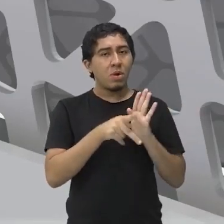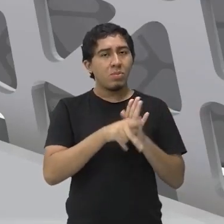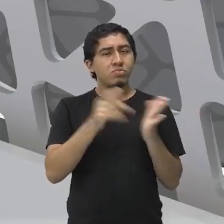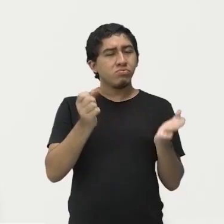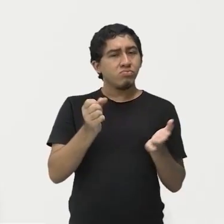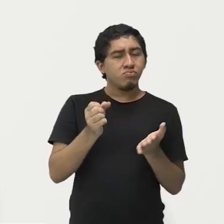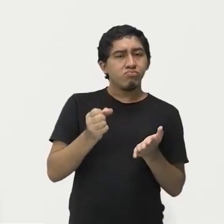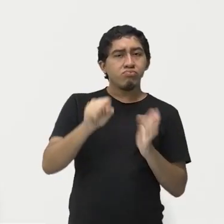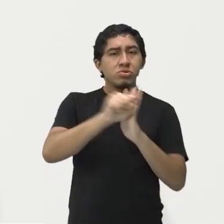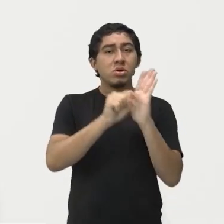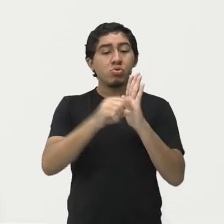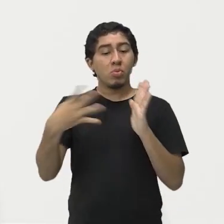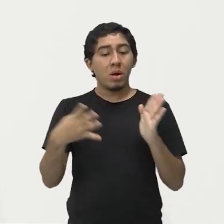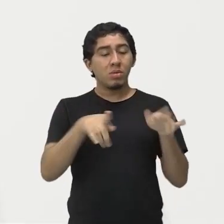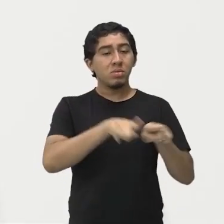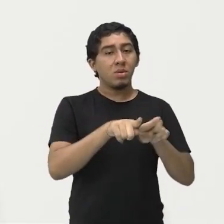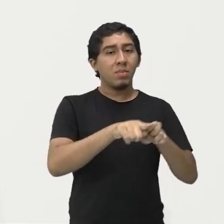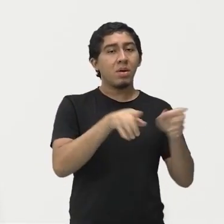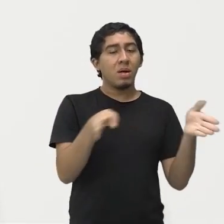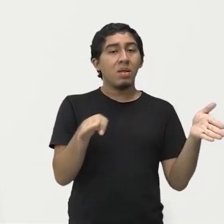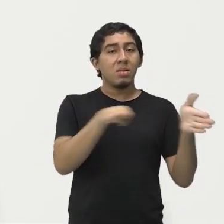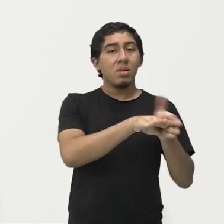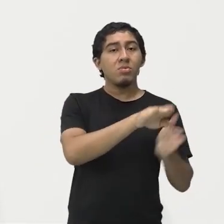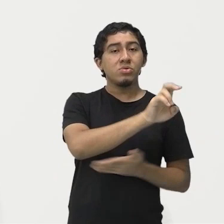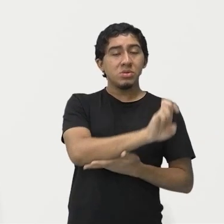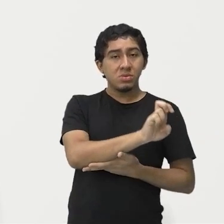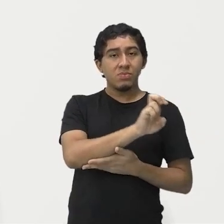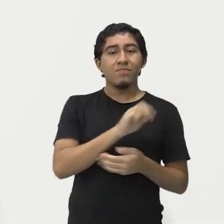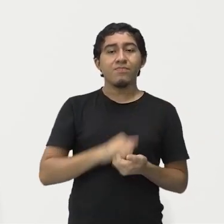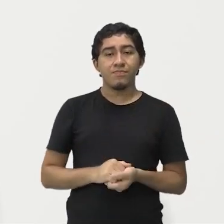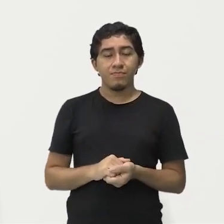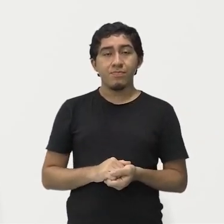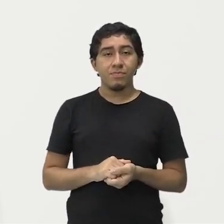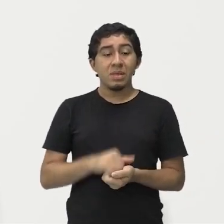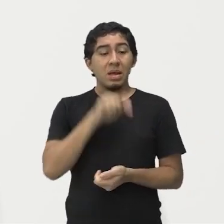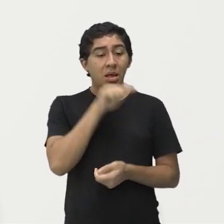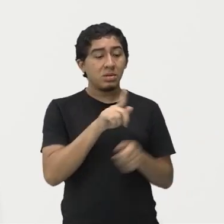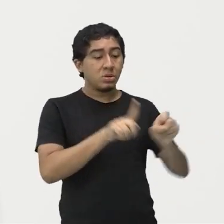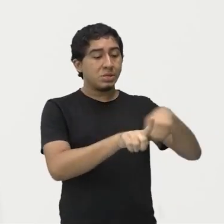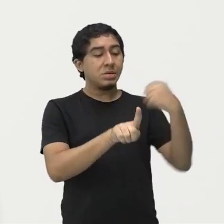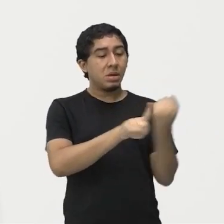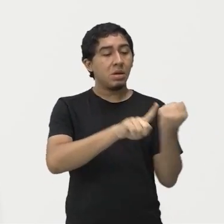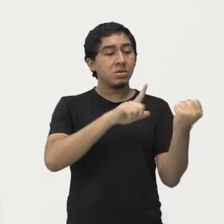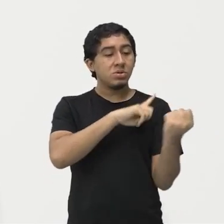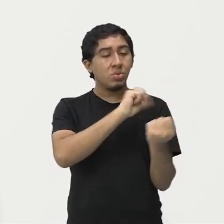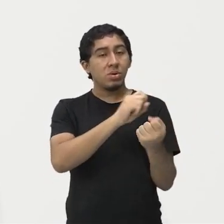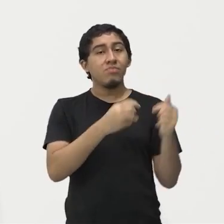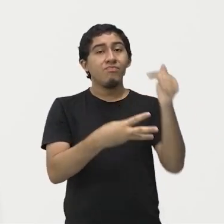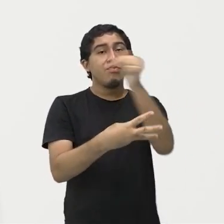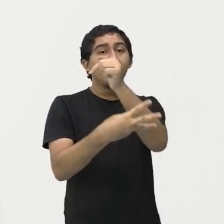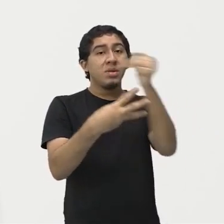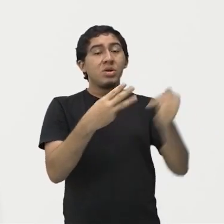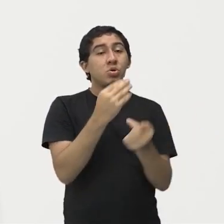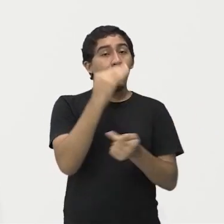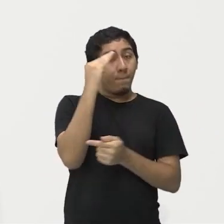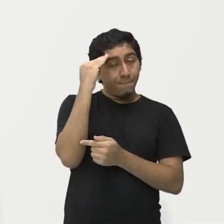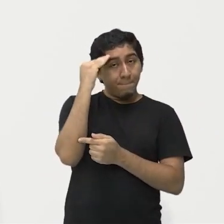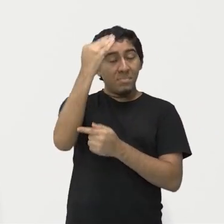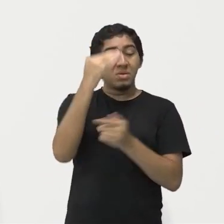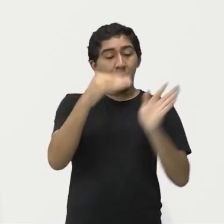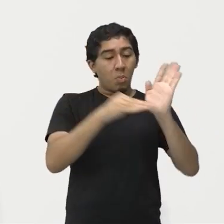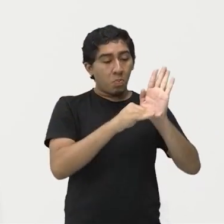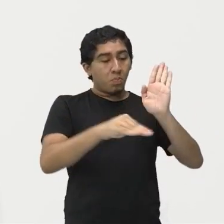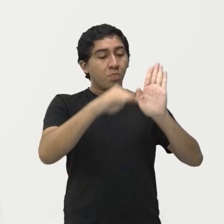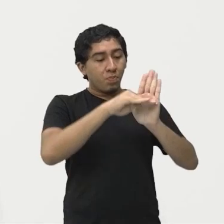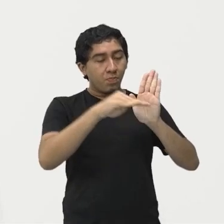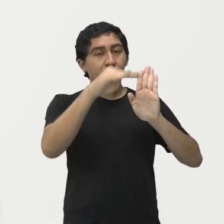A sociedade ateniense era uma sociedade formada por três principais camadas sociais. Nós vamos